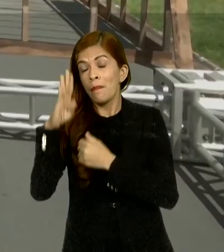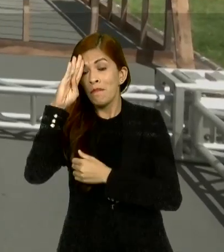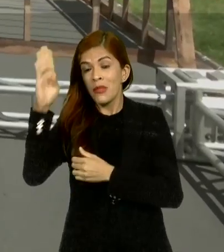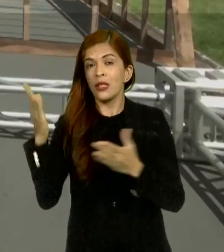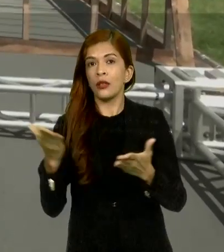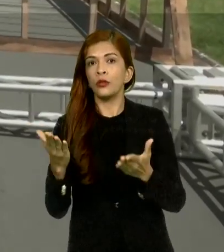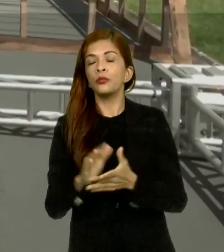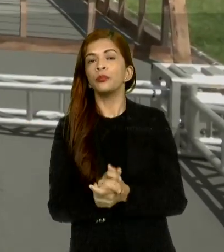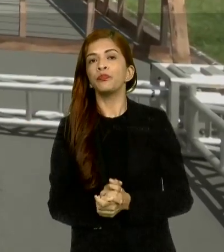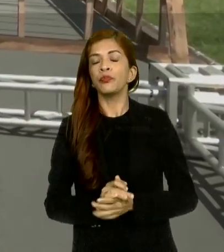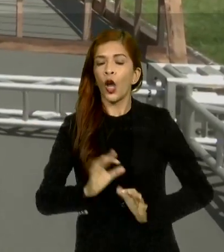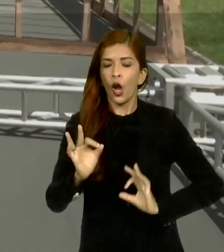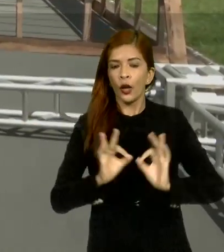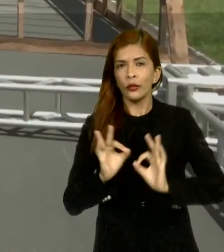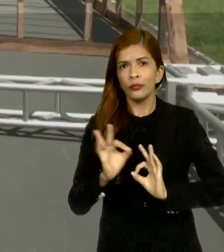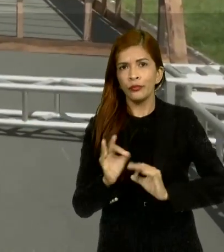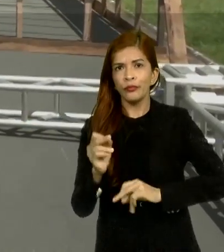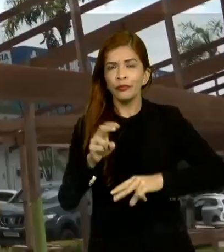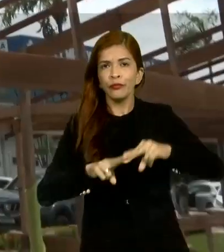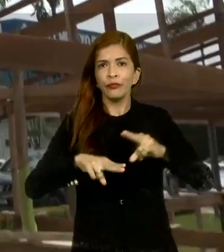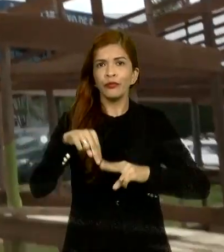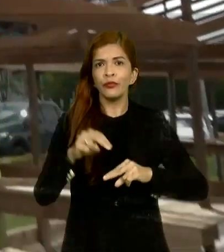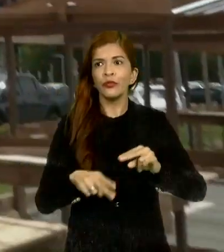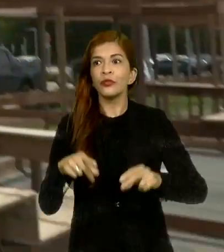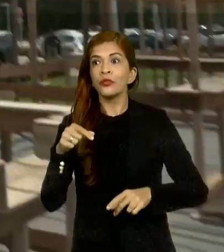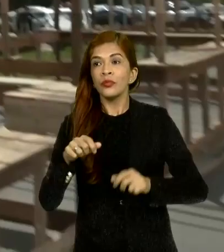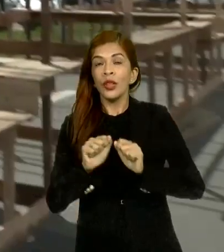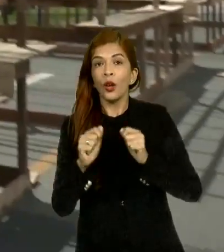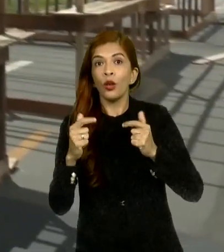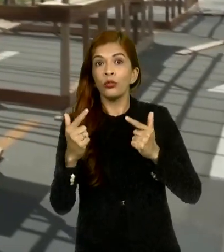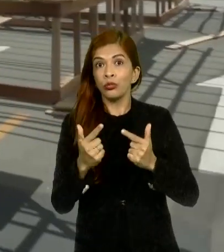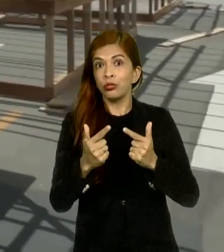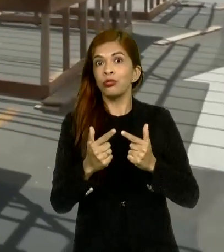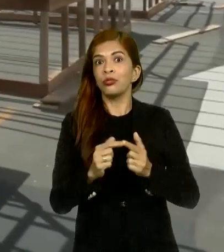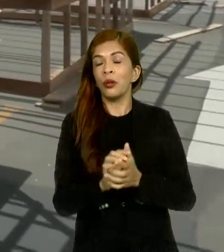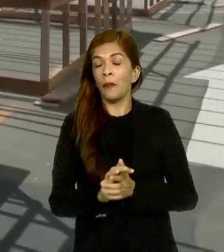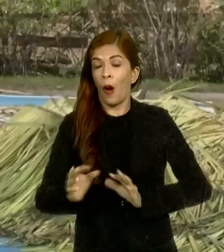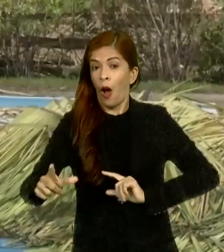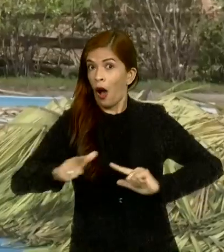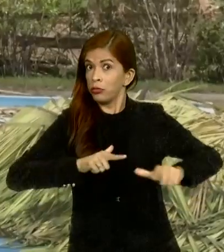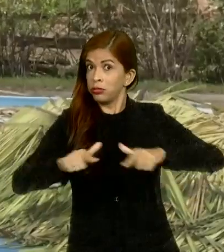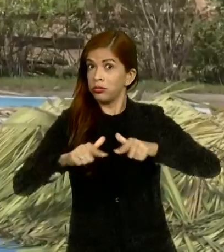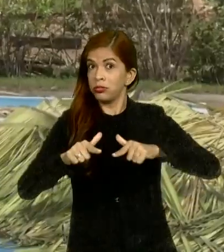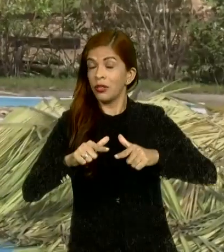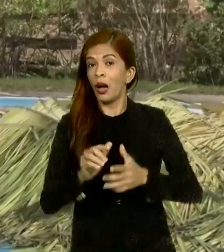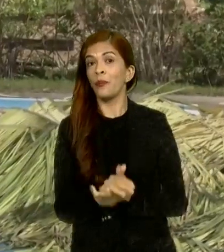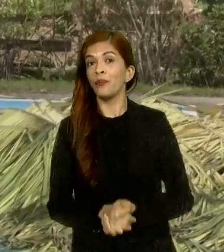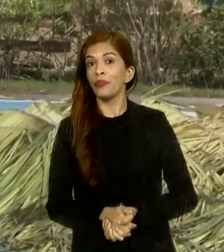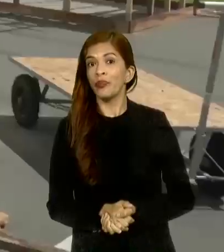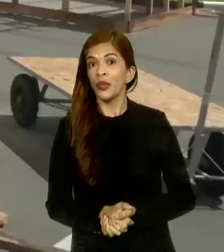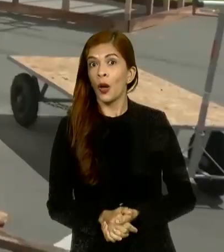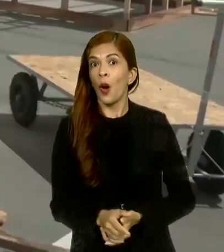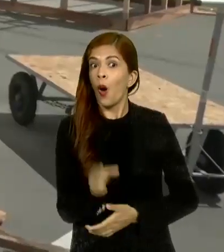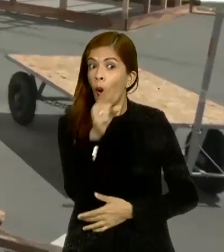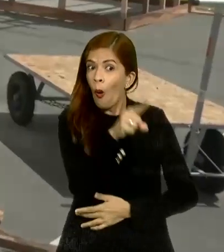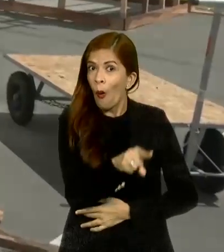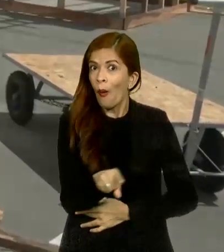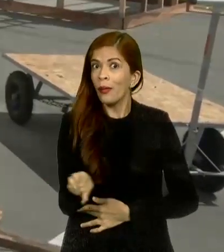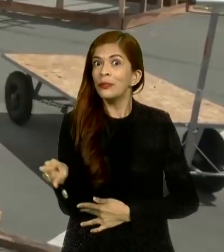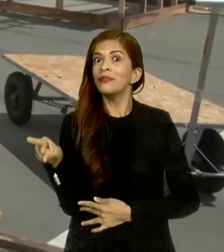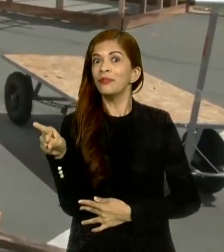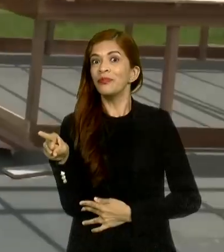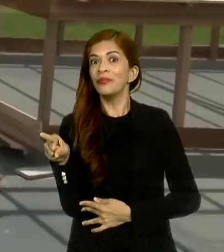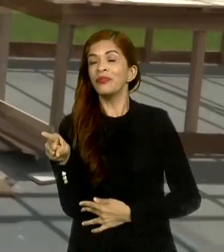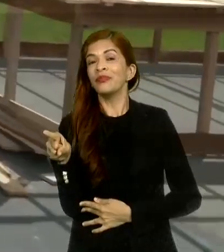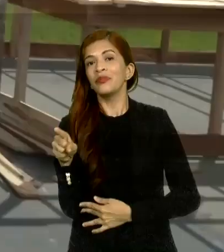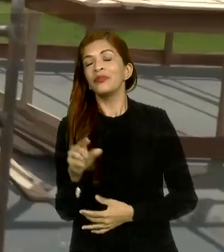preparativos para o Arraial da Assembleia Legislativa estão a todo vapor. Faltando uma semana para o evento, a estrutura ganha